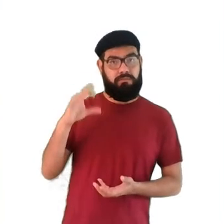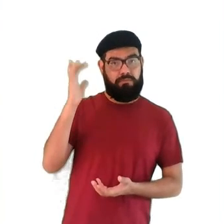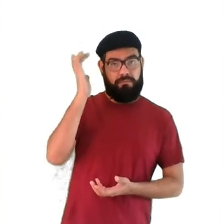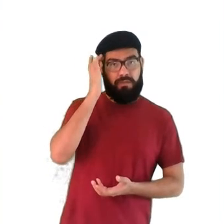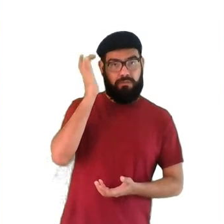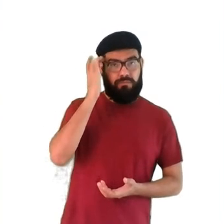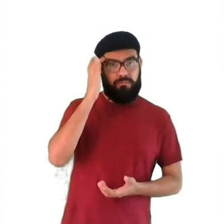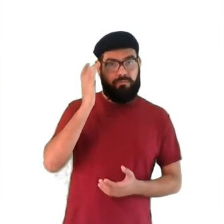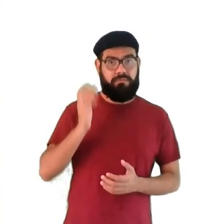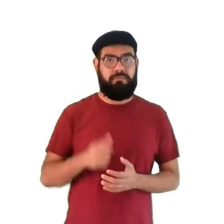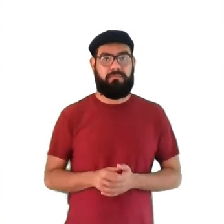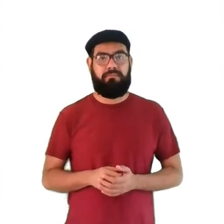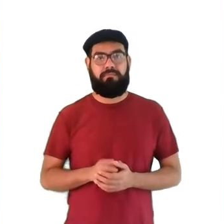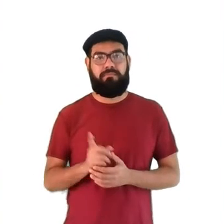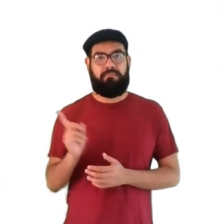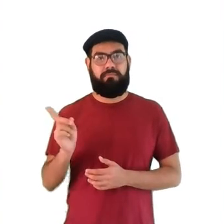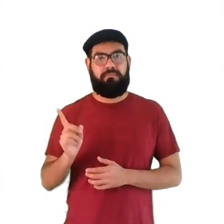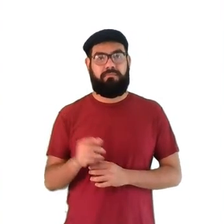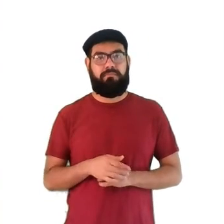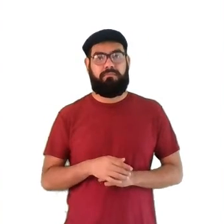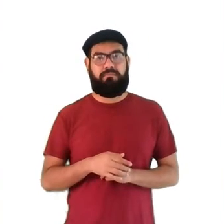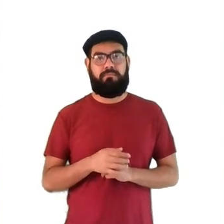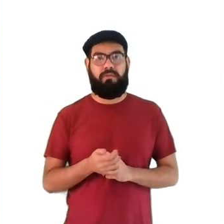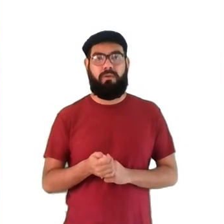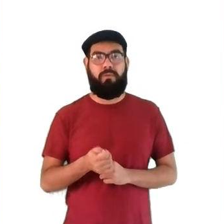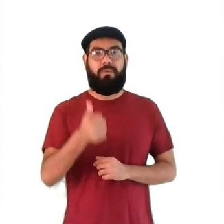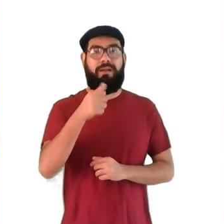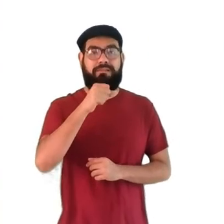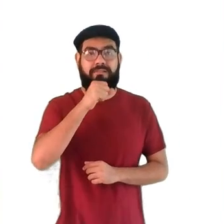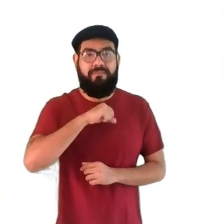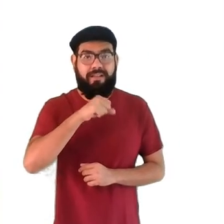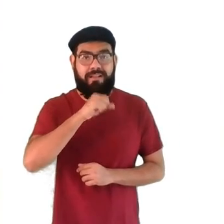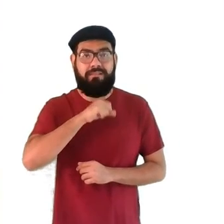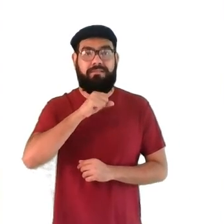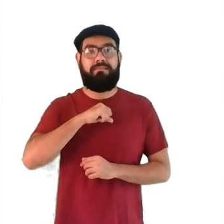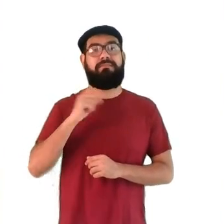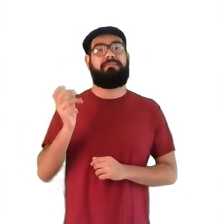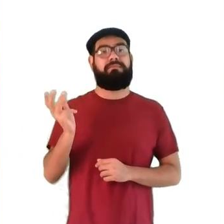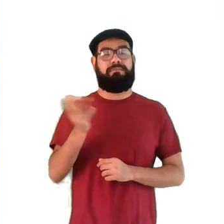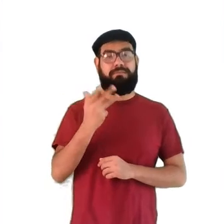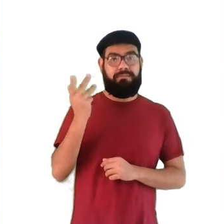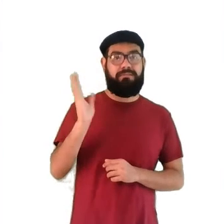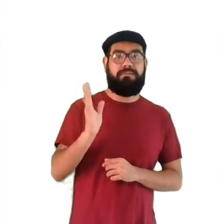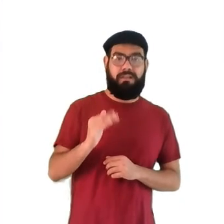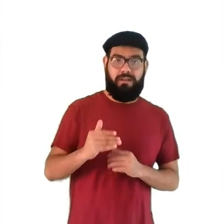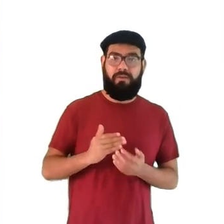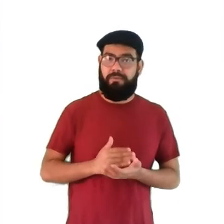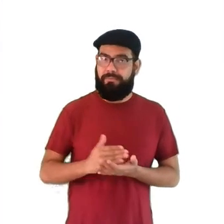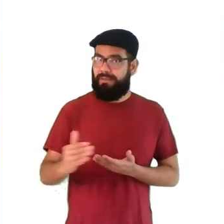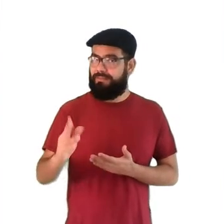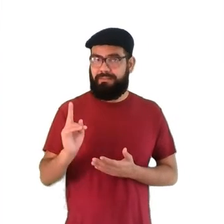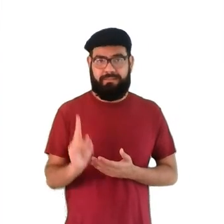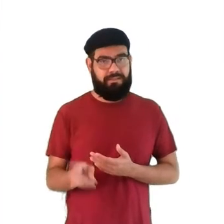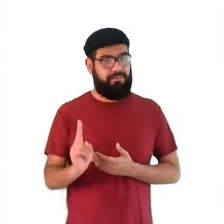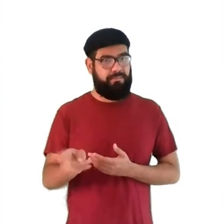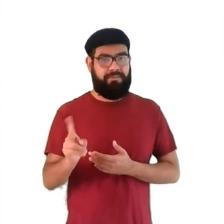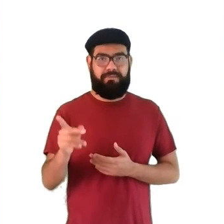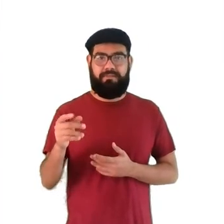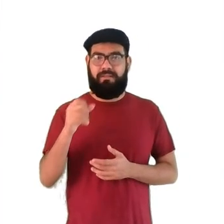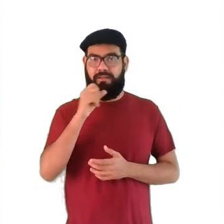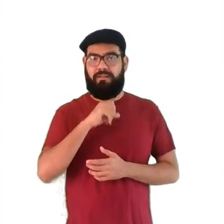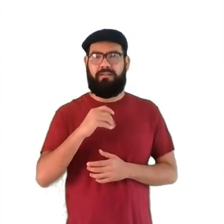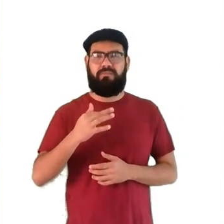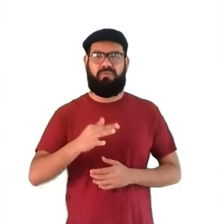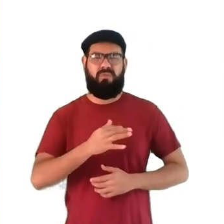próximo da questão do processo de envelhecimento, porque a gente já está nesse processo na vida adulta, né? As dores